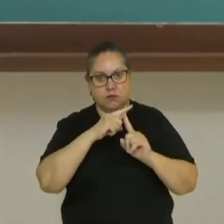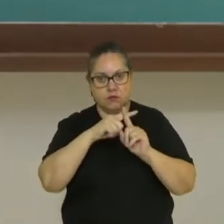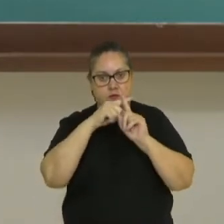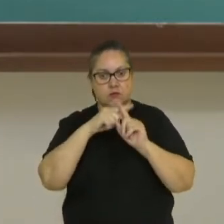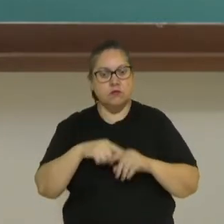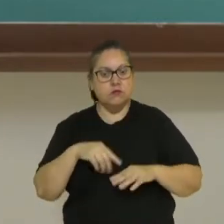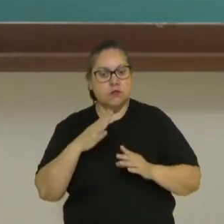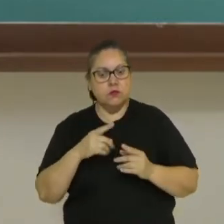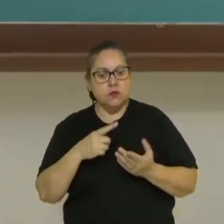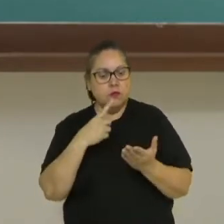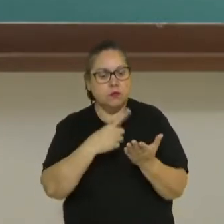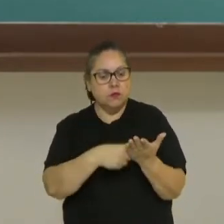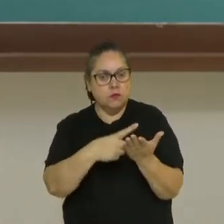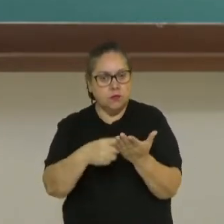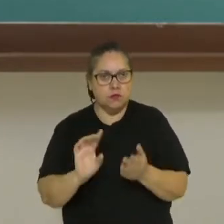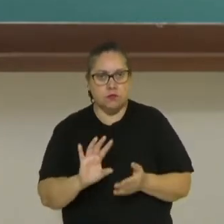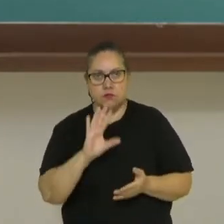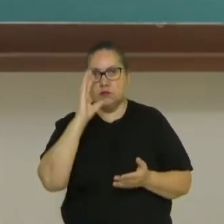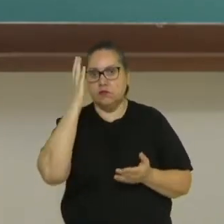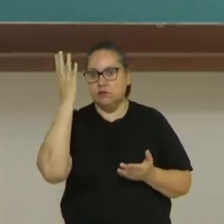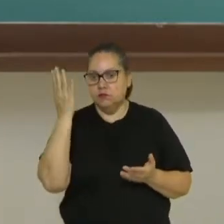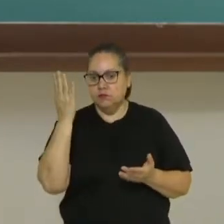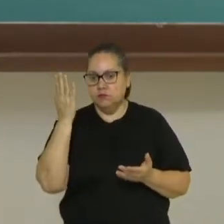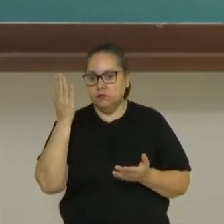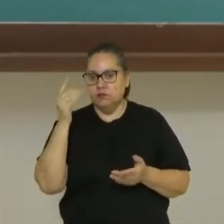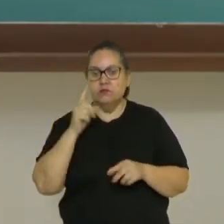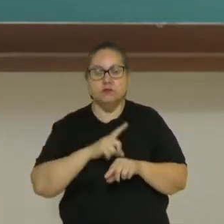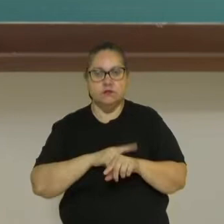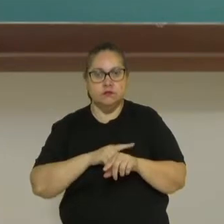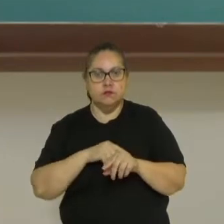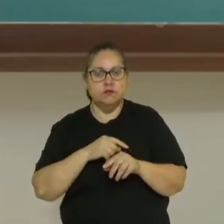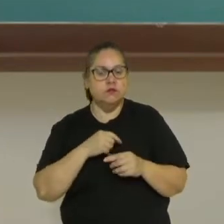dos acordos que aconteciam nessa época,